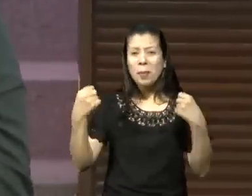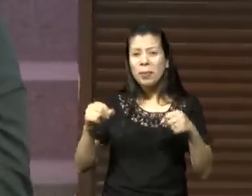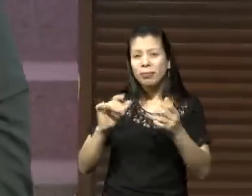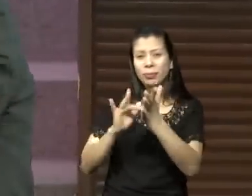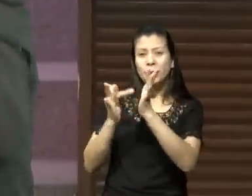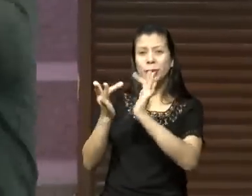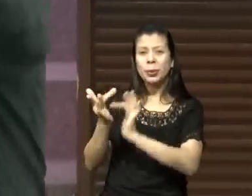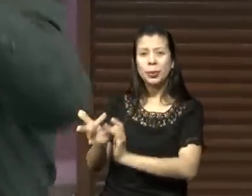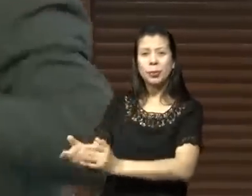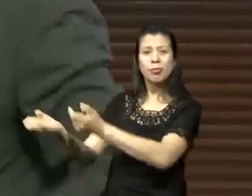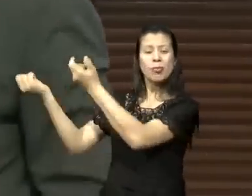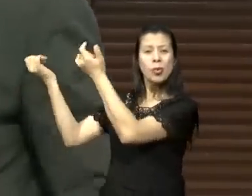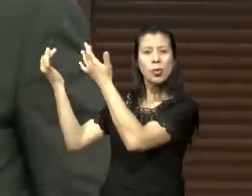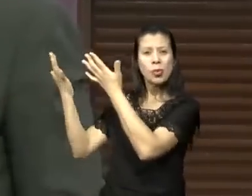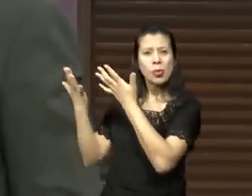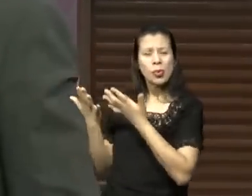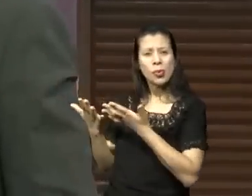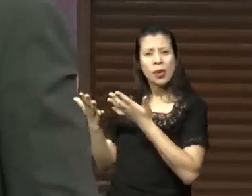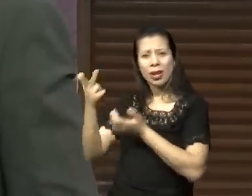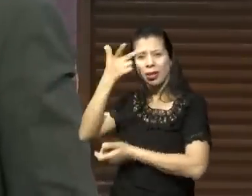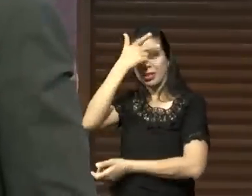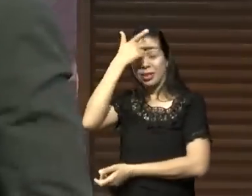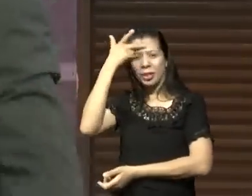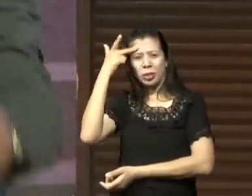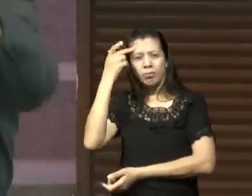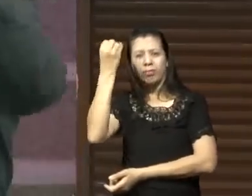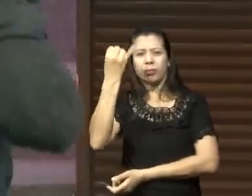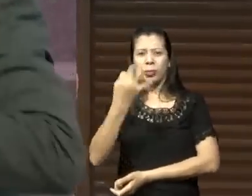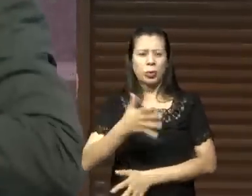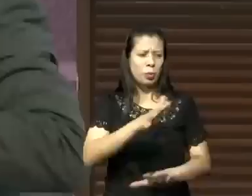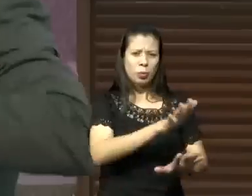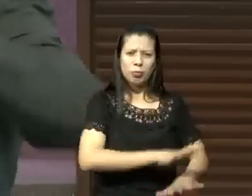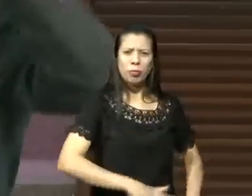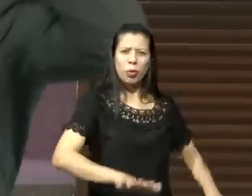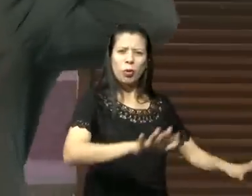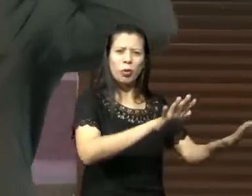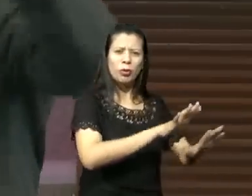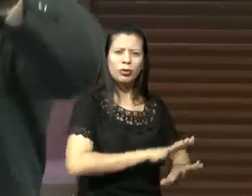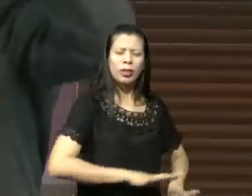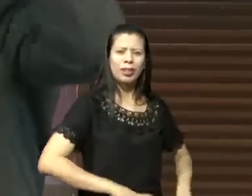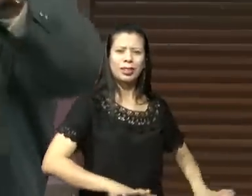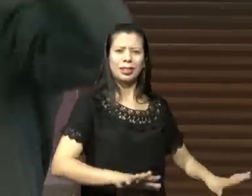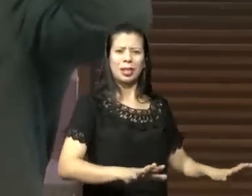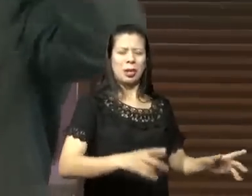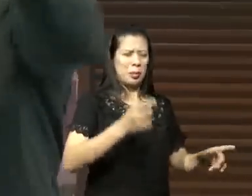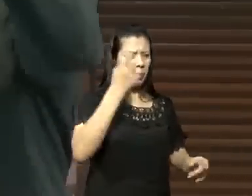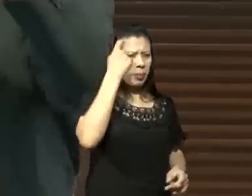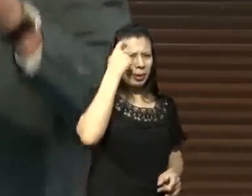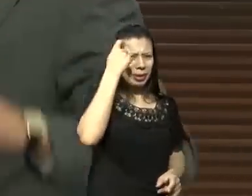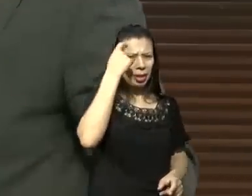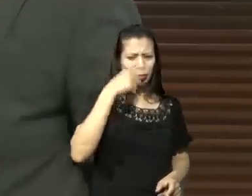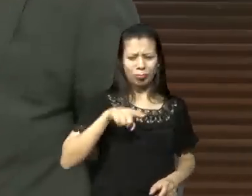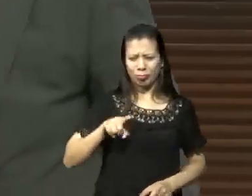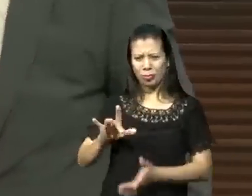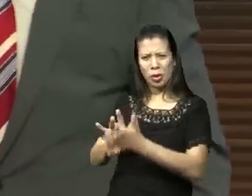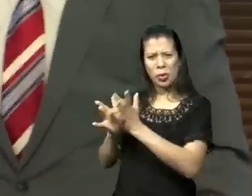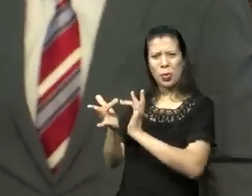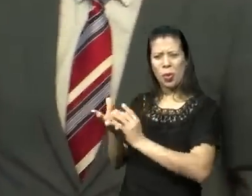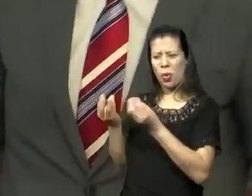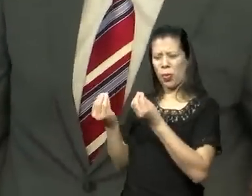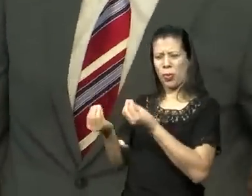disseram para Jesus tu tem demônios e Jesus disse eu não tenho demônios vocês são filhos do diabo